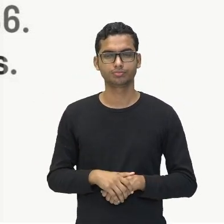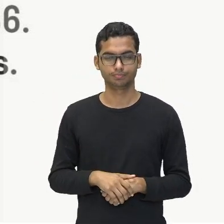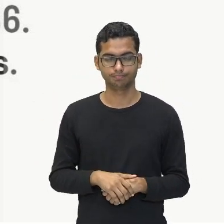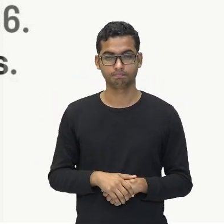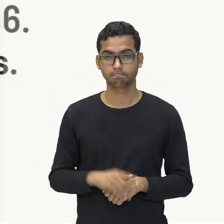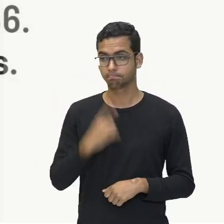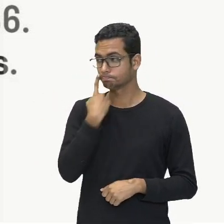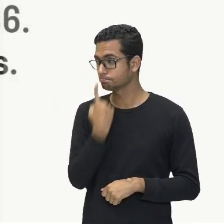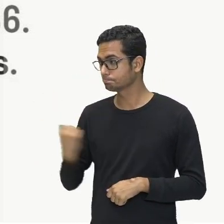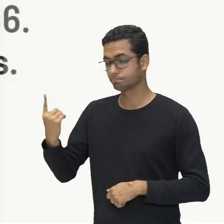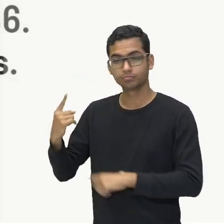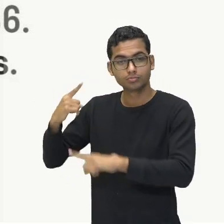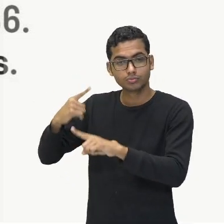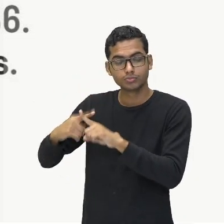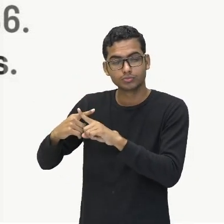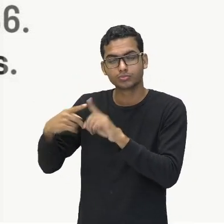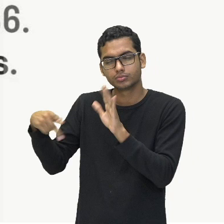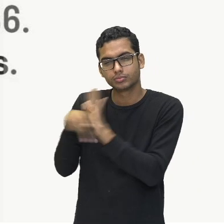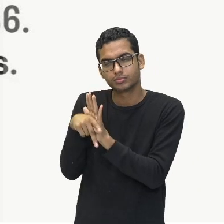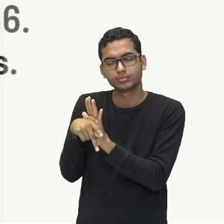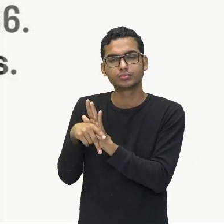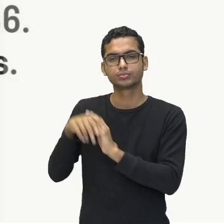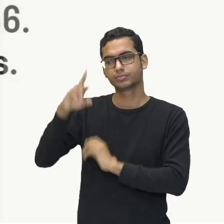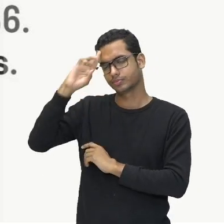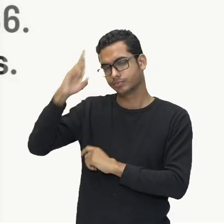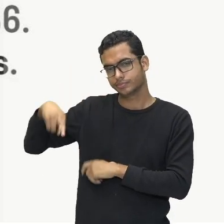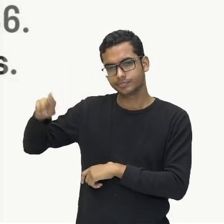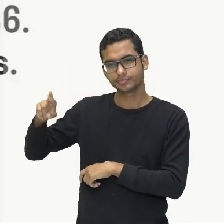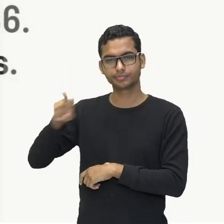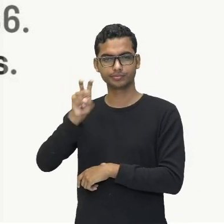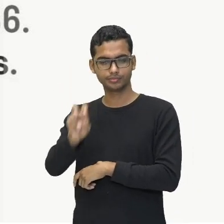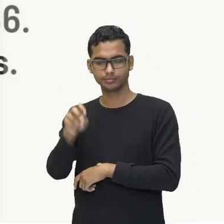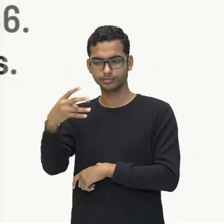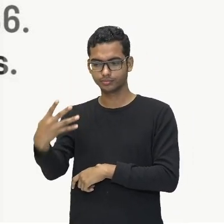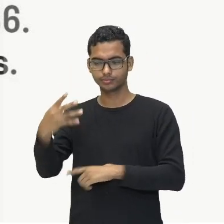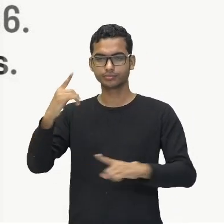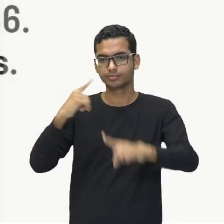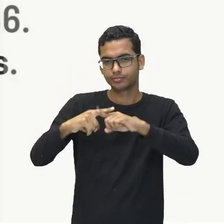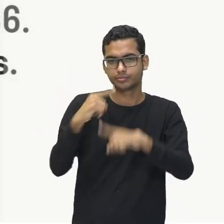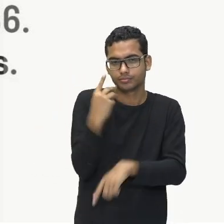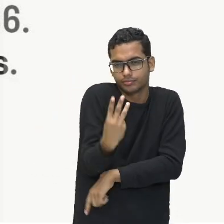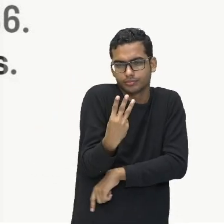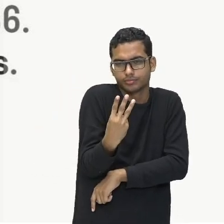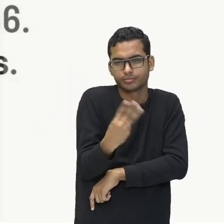razão. A razão não muda, né? 54 vezes 3.